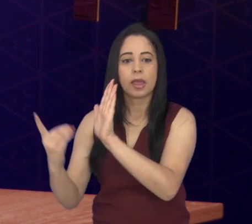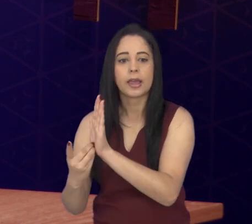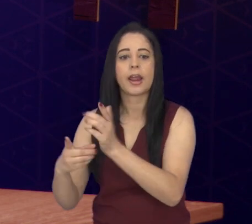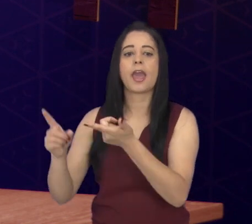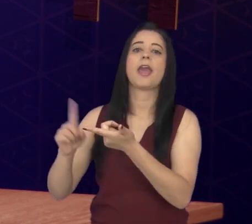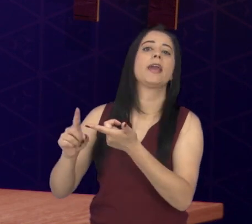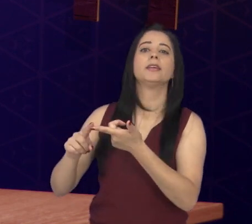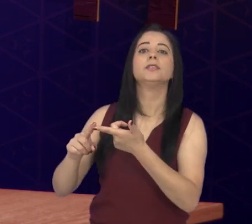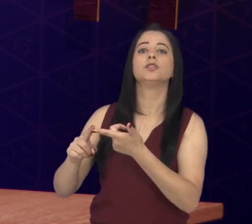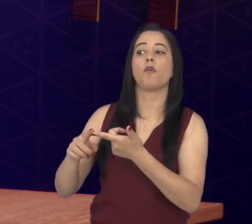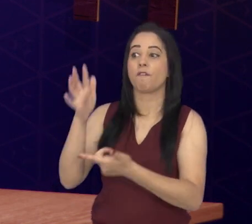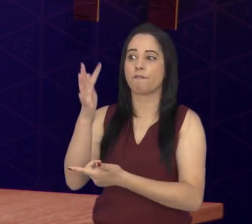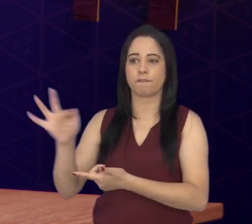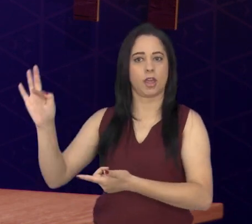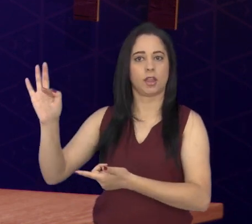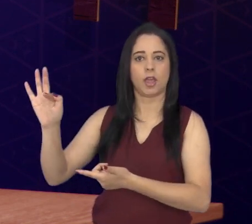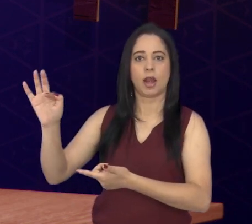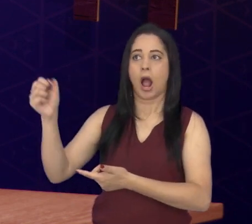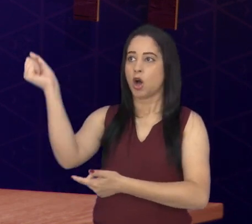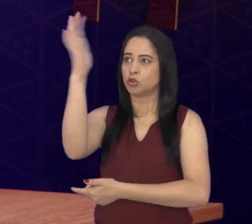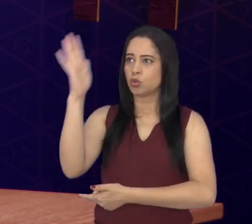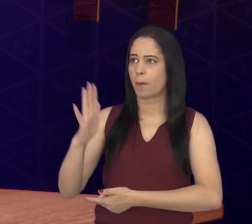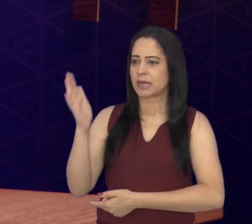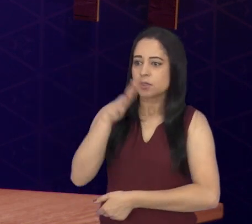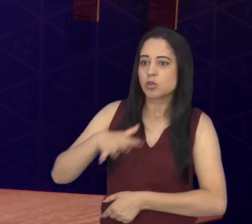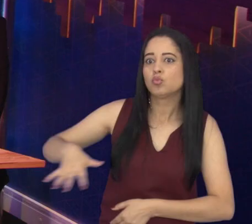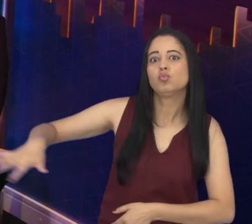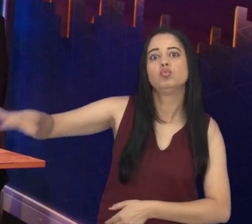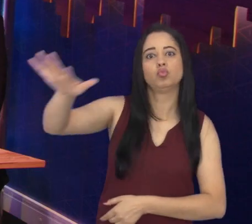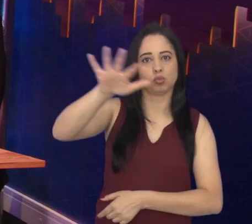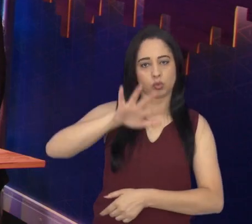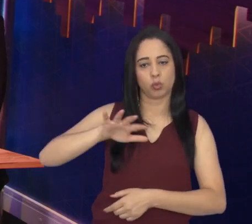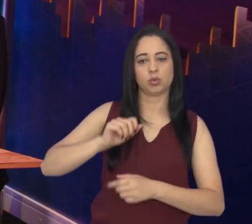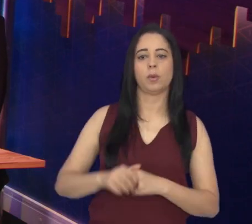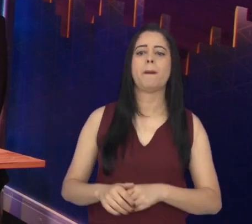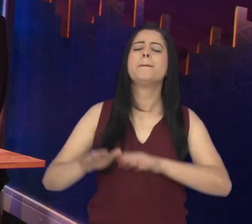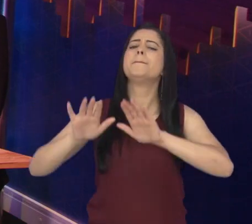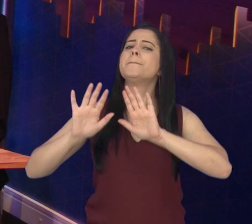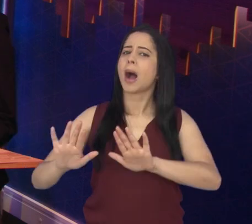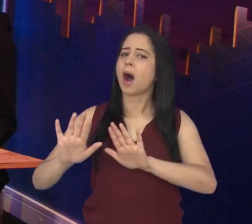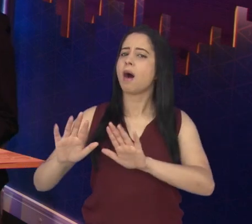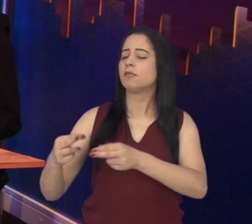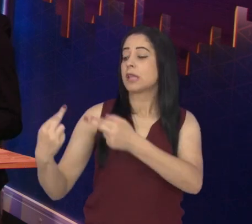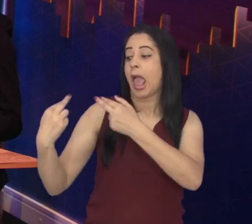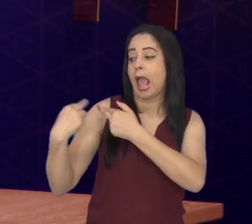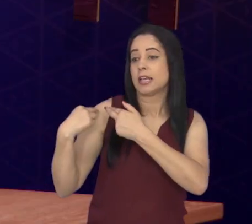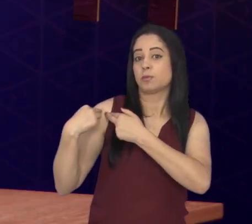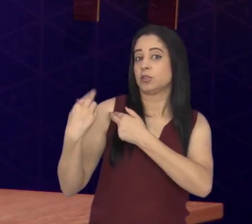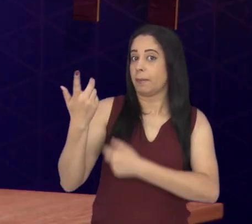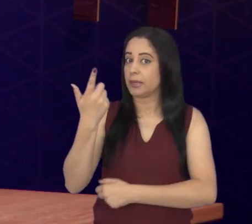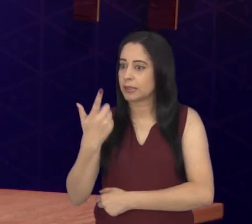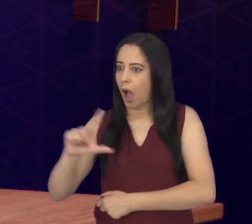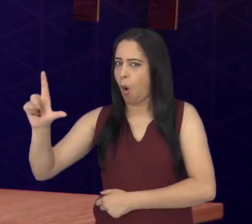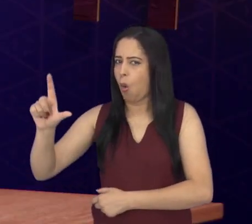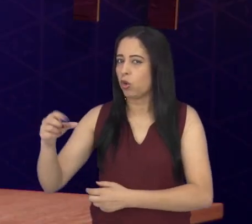novas leis, a nível federal, né? Exatamente. Que vai impactar todo mundo. Mas uma outra responsabilidade